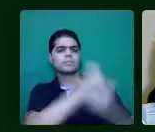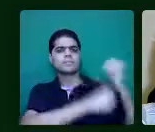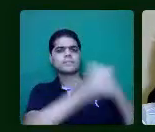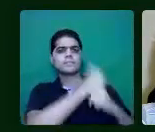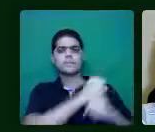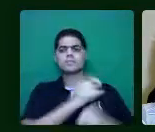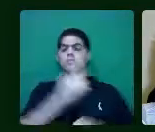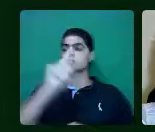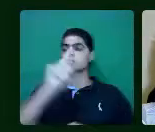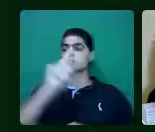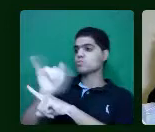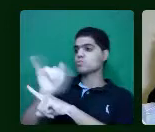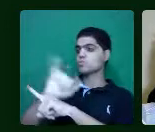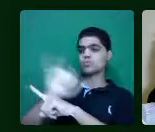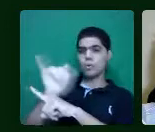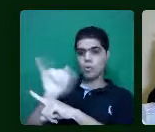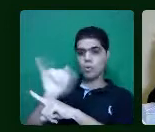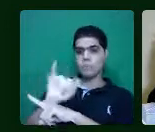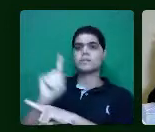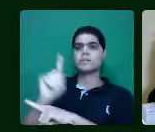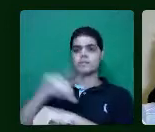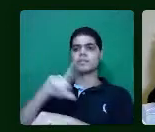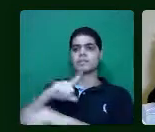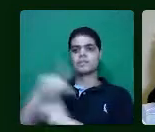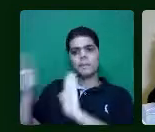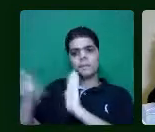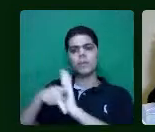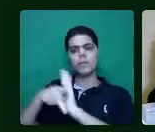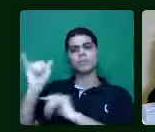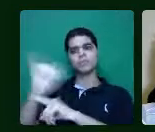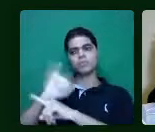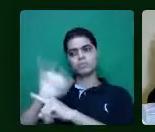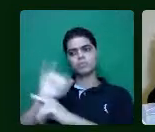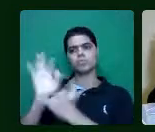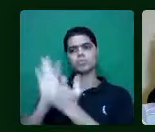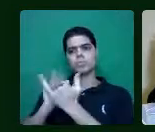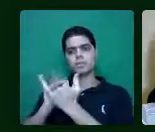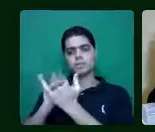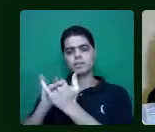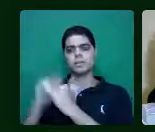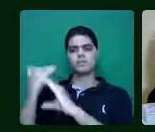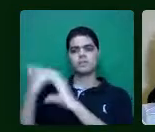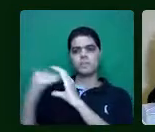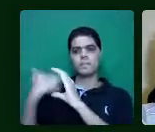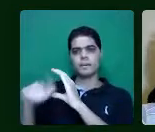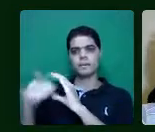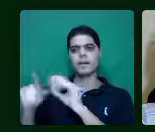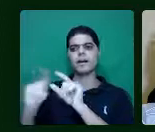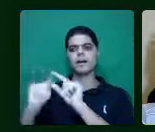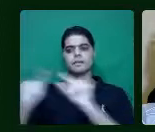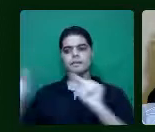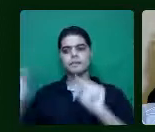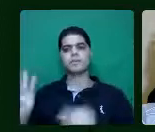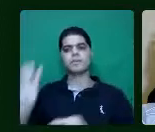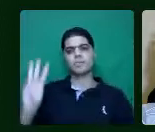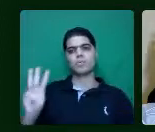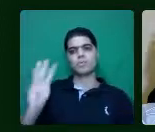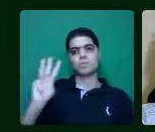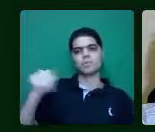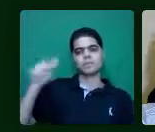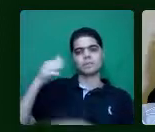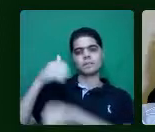Ciência e Tecnologia, meninos, se vocês puderem mandar aqui no chat o link do YouTube para o pessoal, fica mais fácil deles poderem acompanhar. Ali tem várias